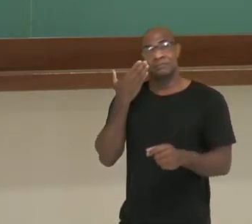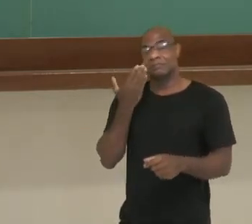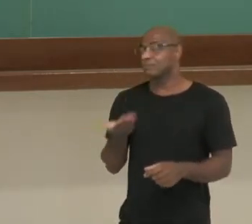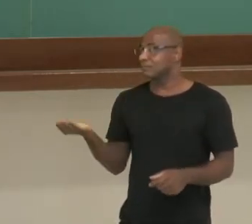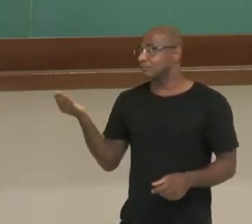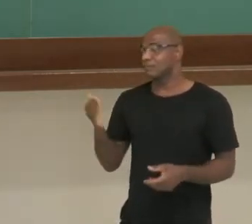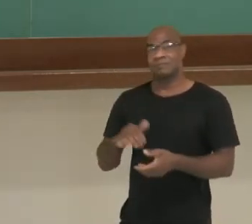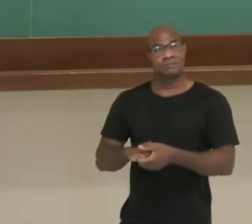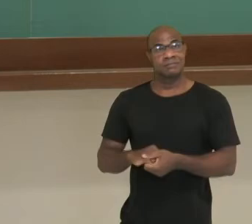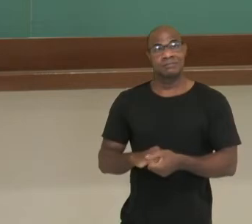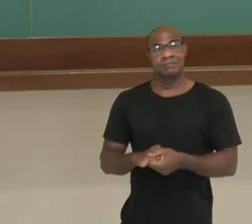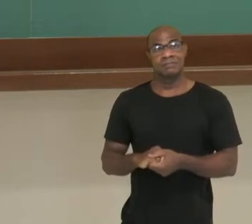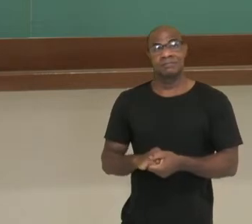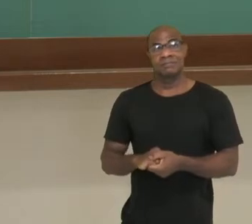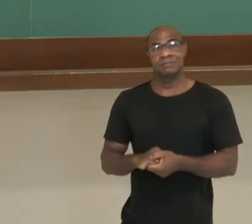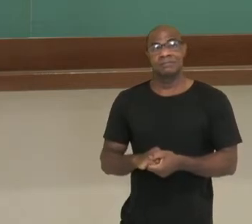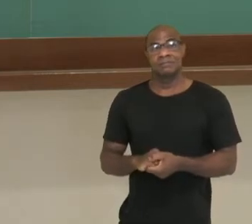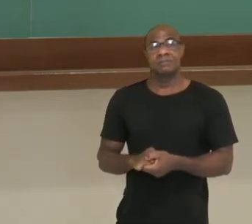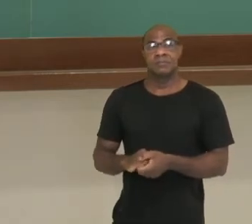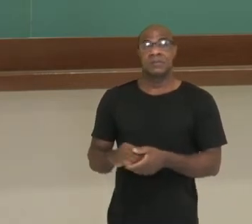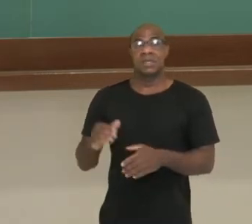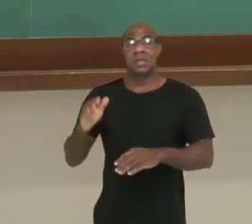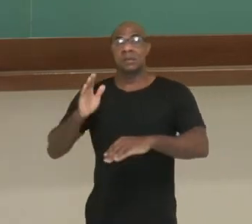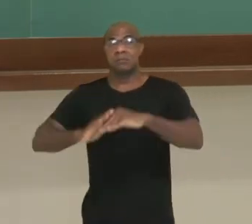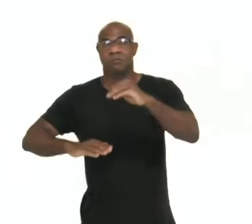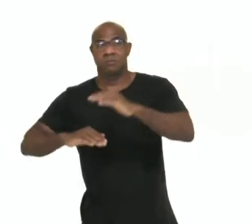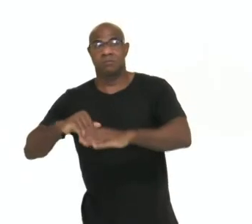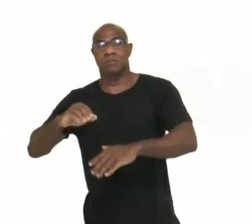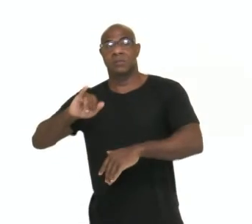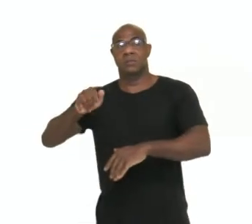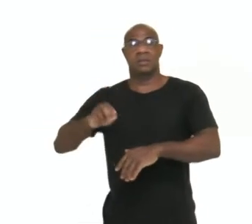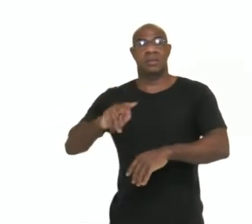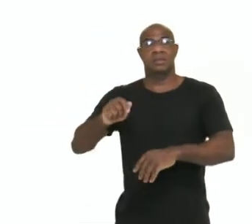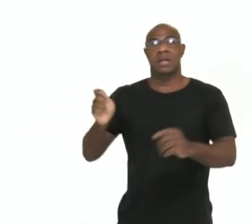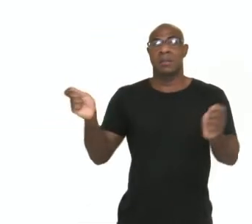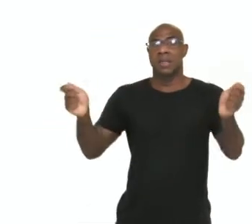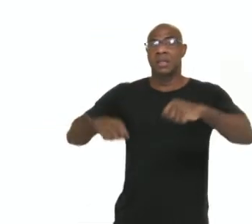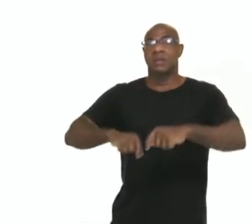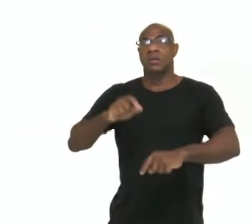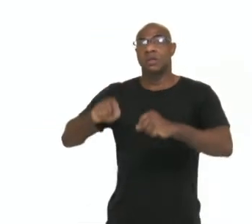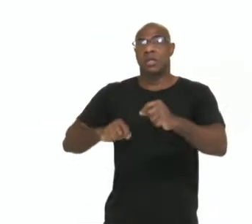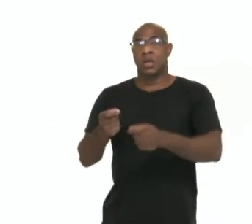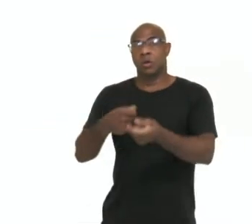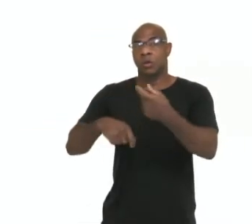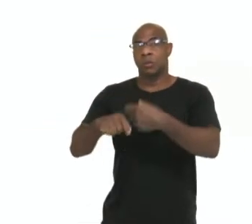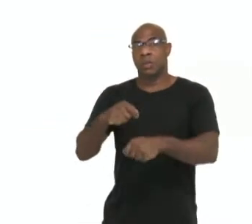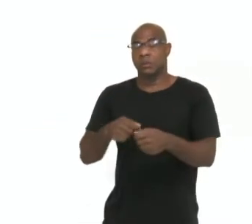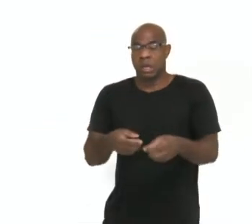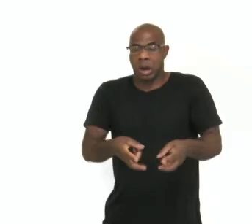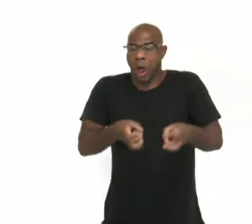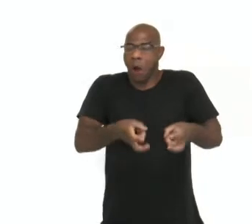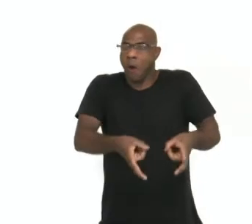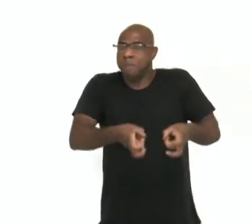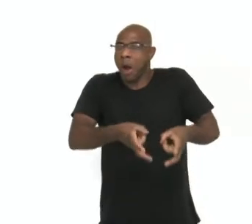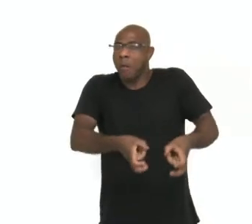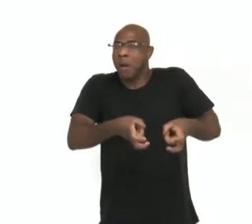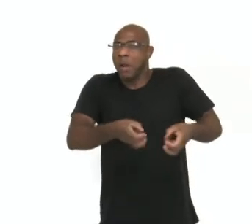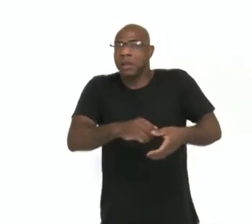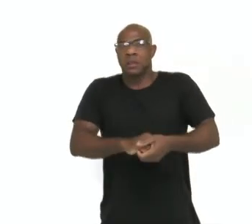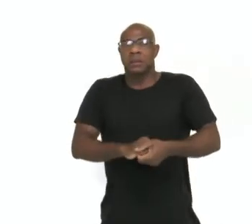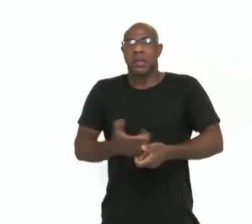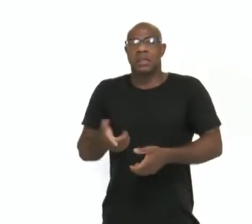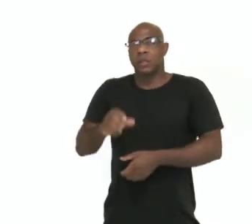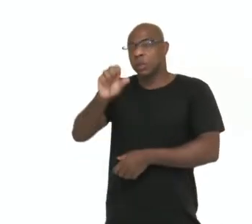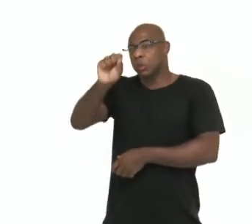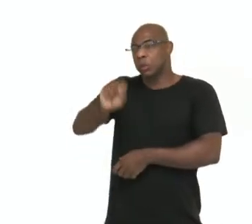aqui na tela, ó. Jazidas com capacidade econômica de exploração, cinturão carbonífero do sul do